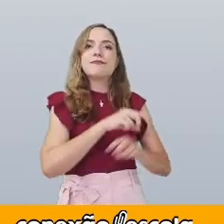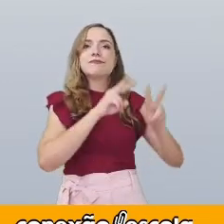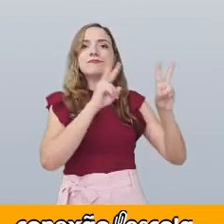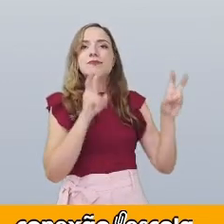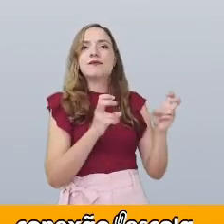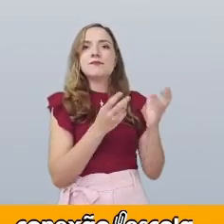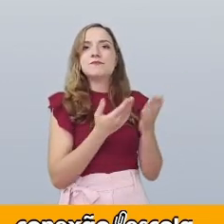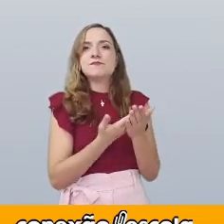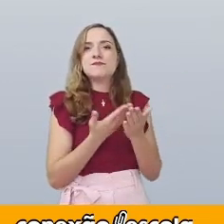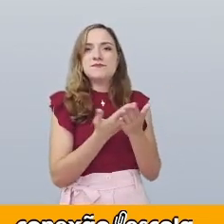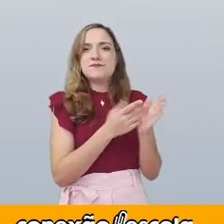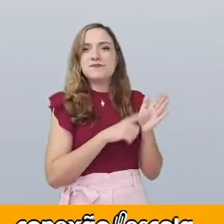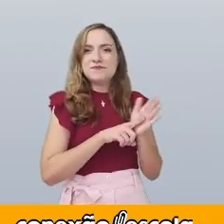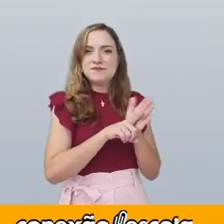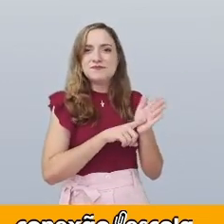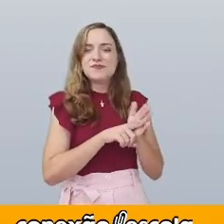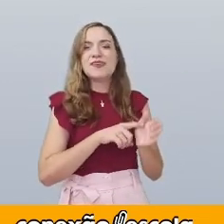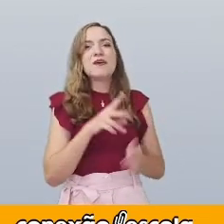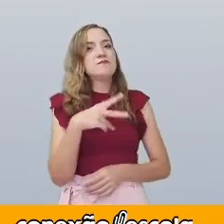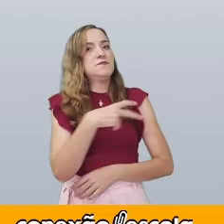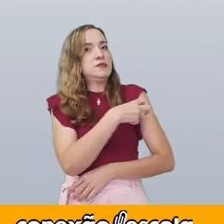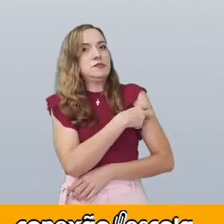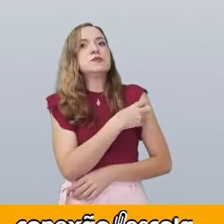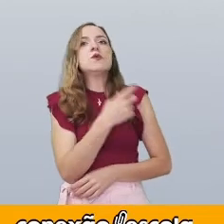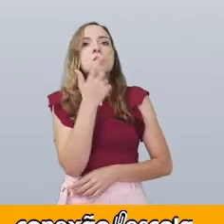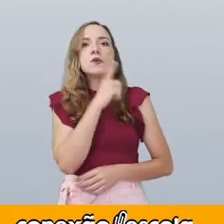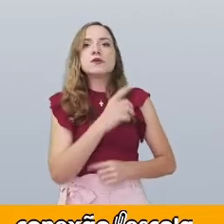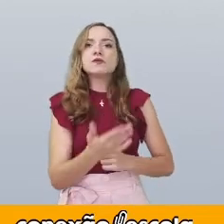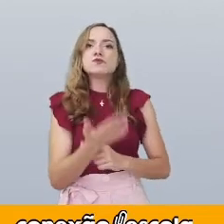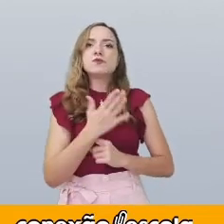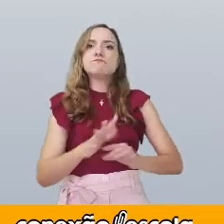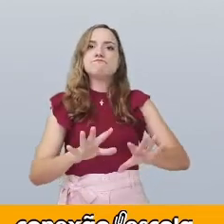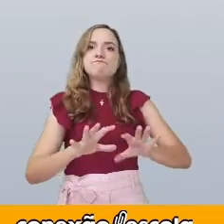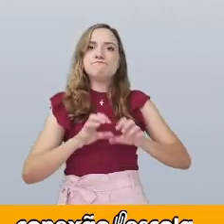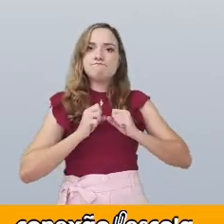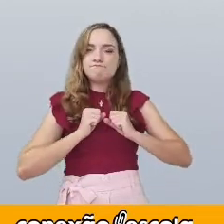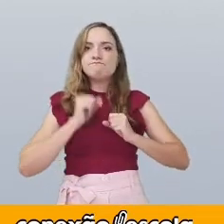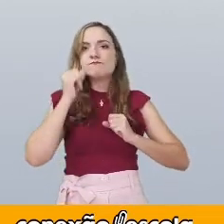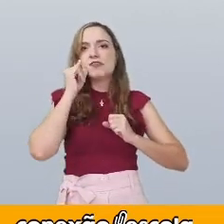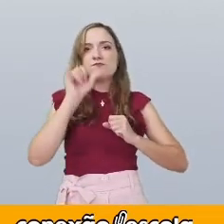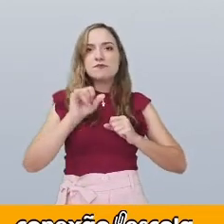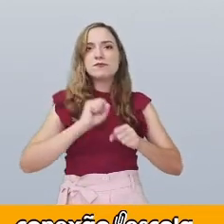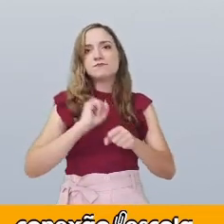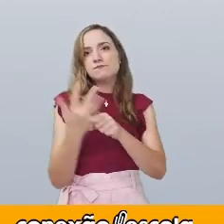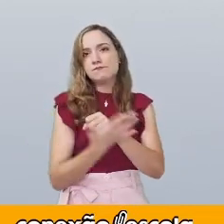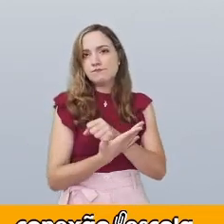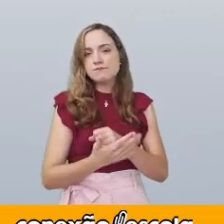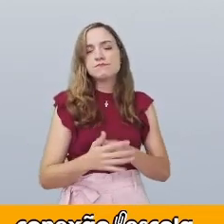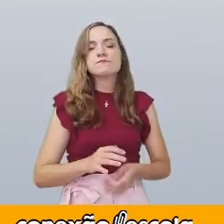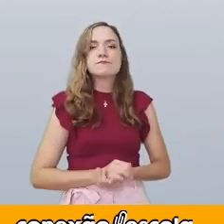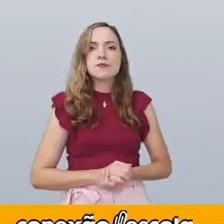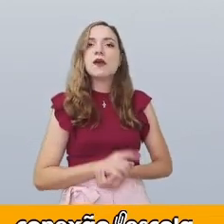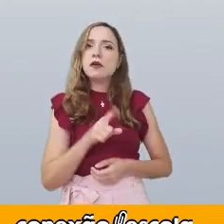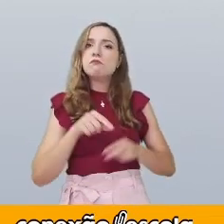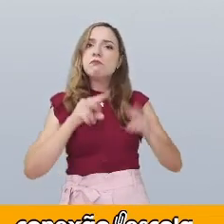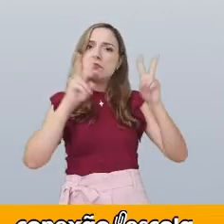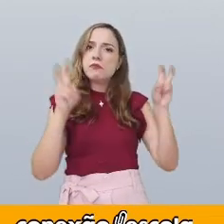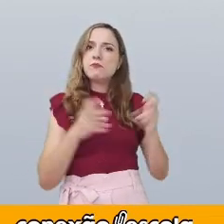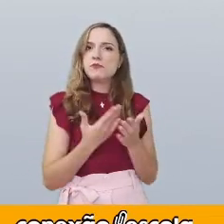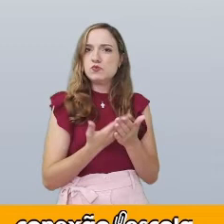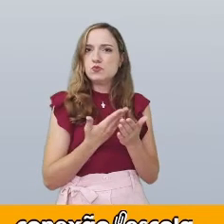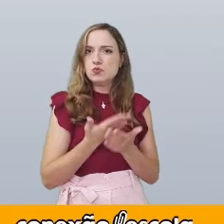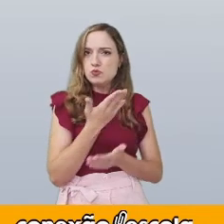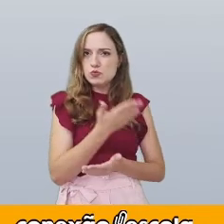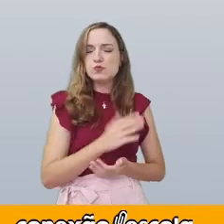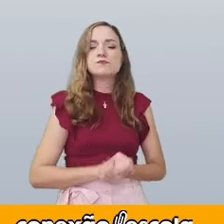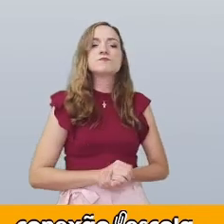da vacina contra a Covid-19, que é o título do estudo. E